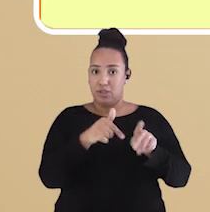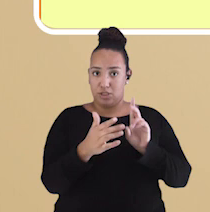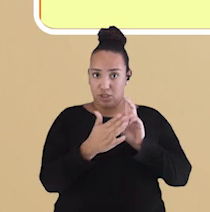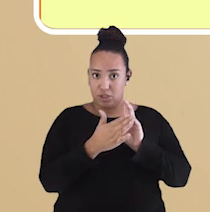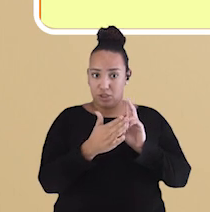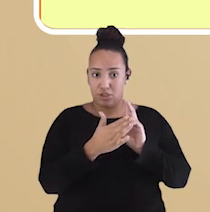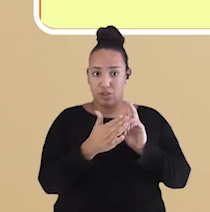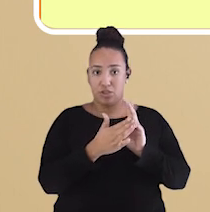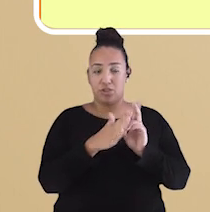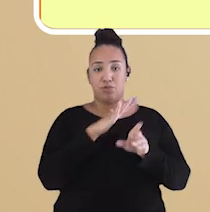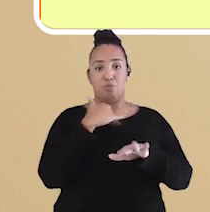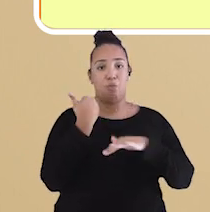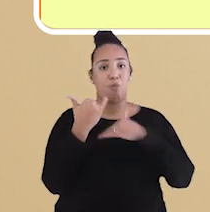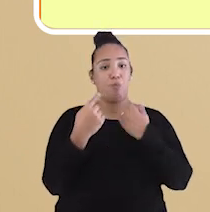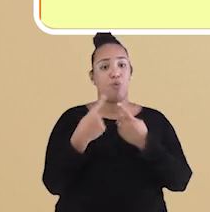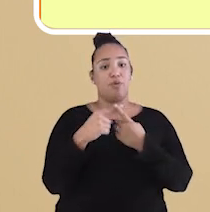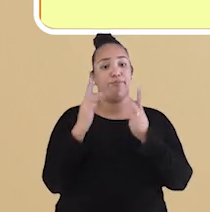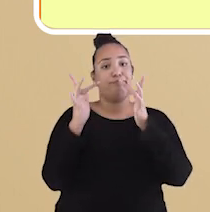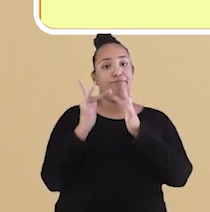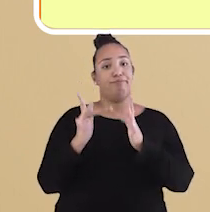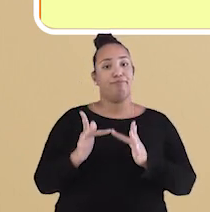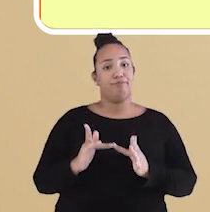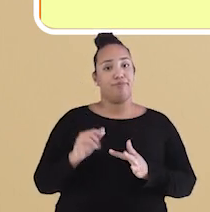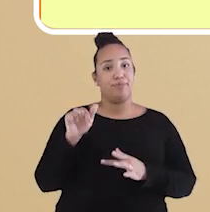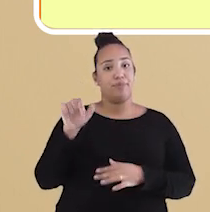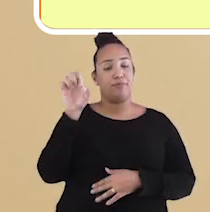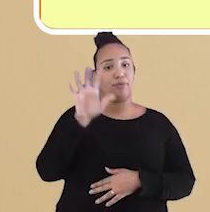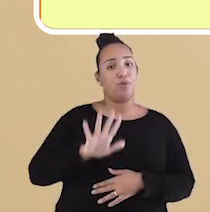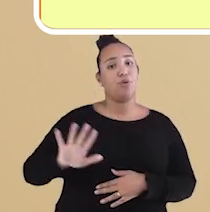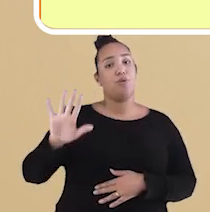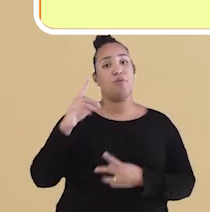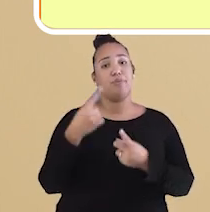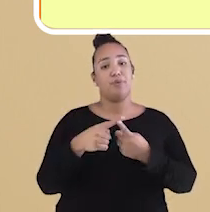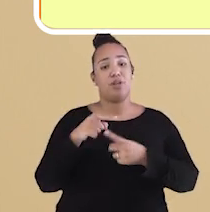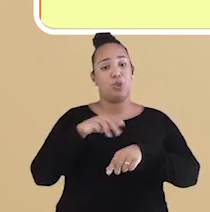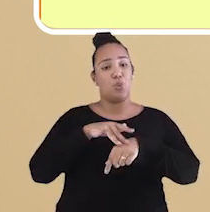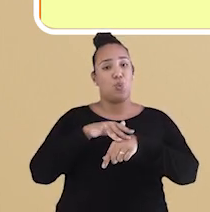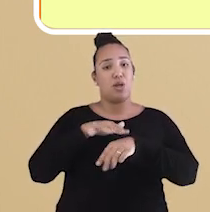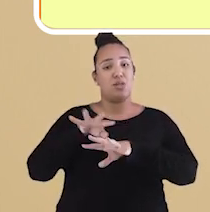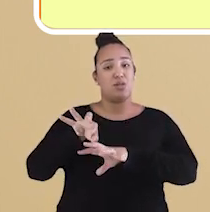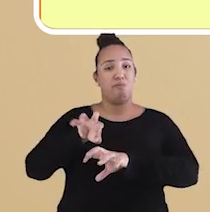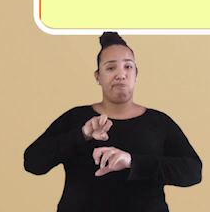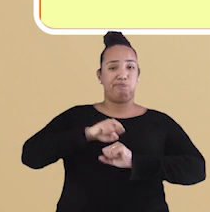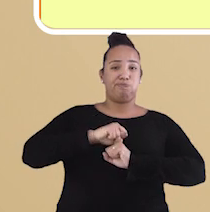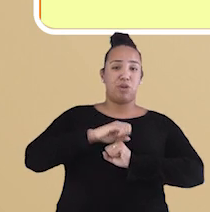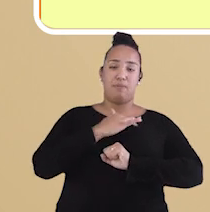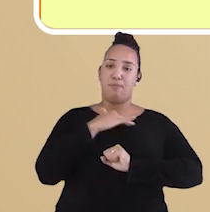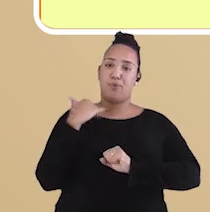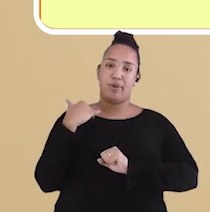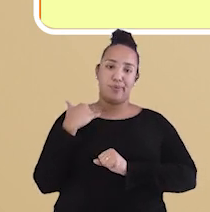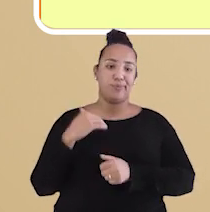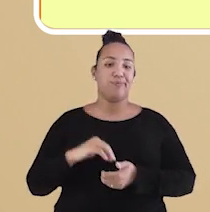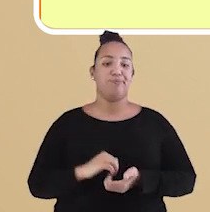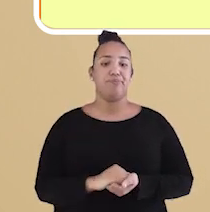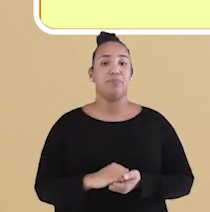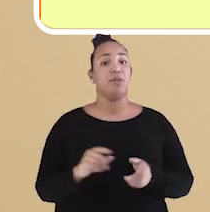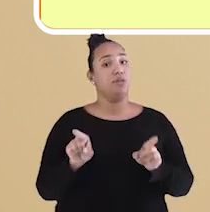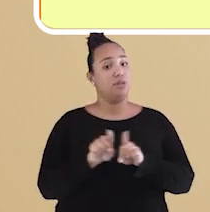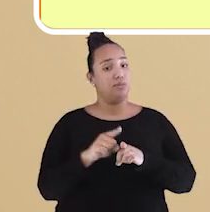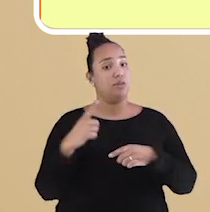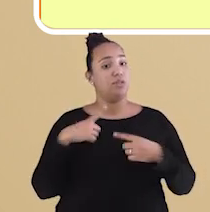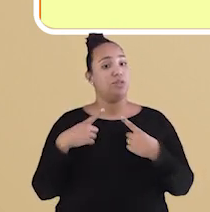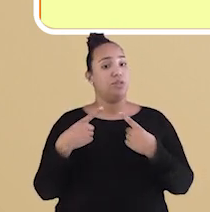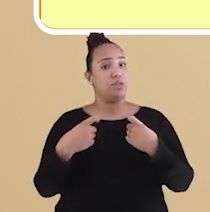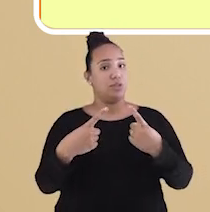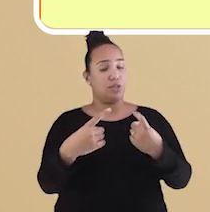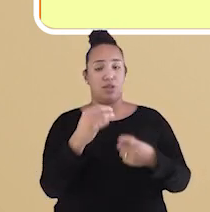no contato com os europeus. Eles contraíram diversas doenças que foram fatais. Além dos conflitos, onde